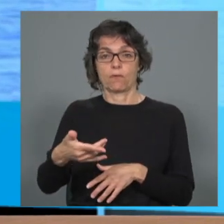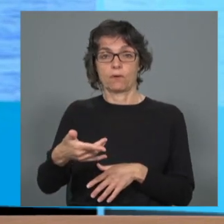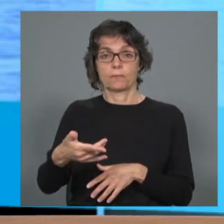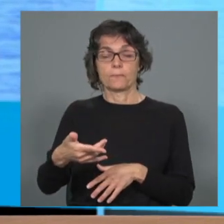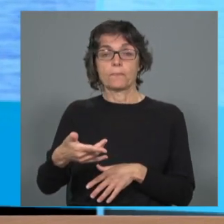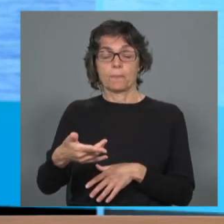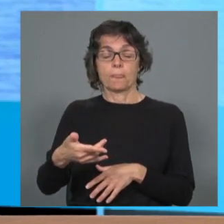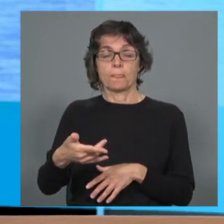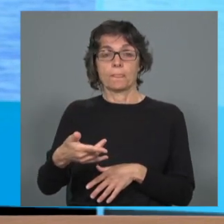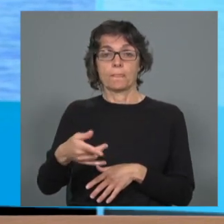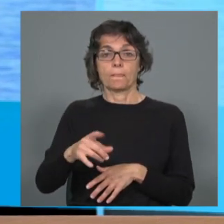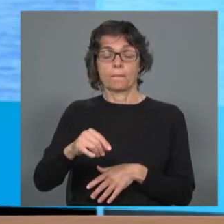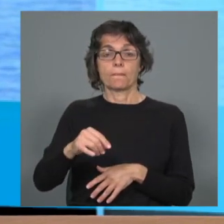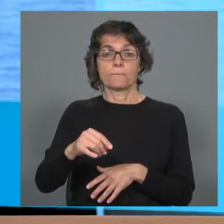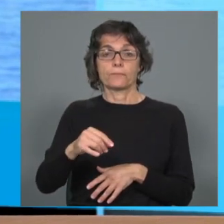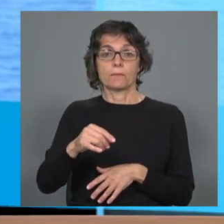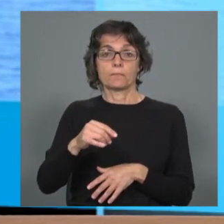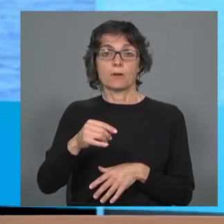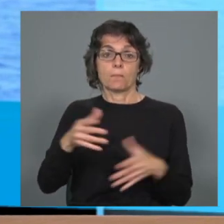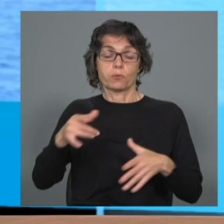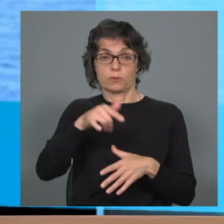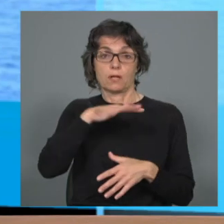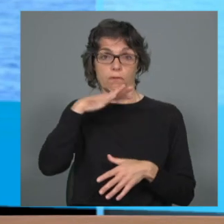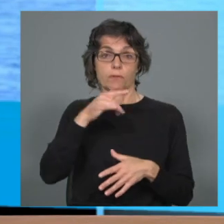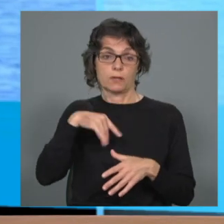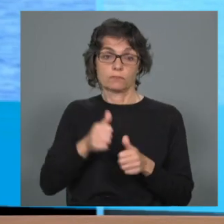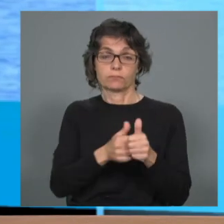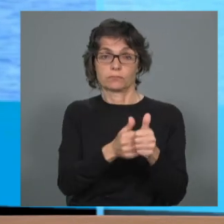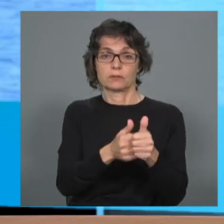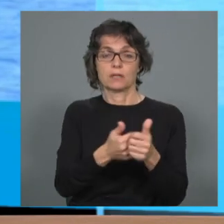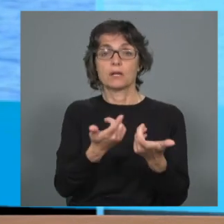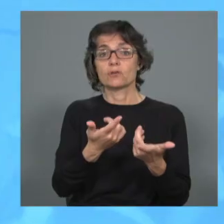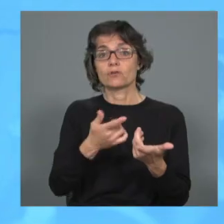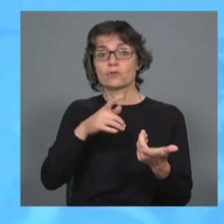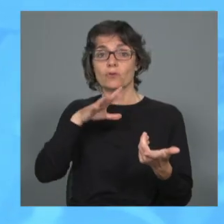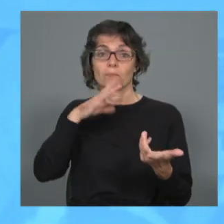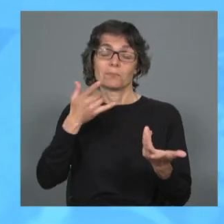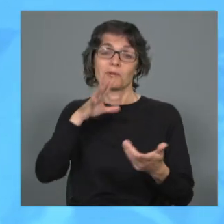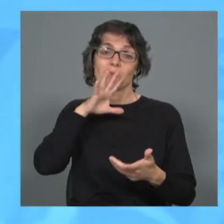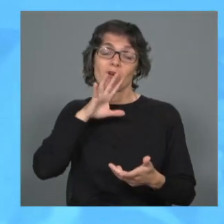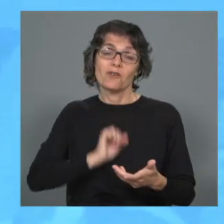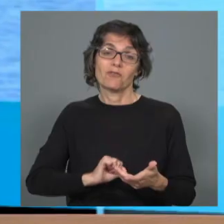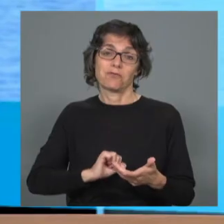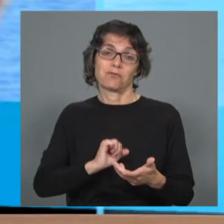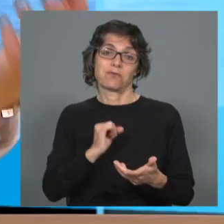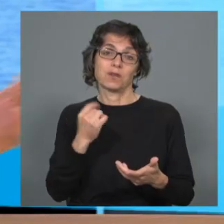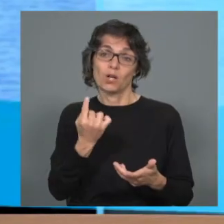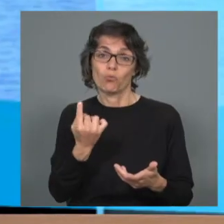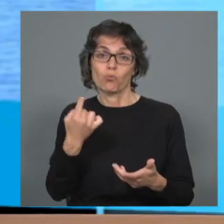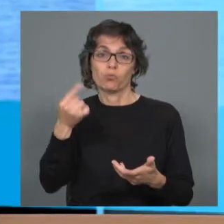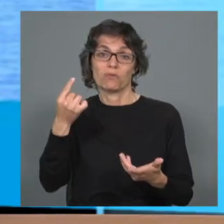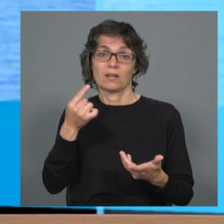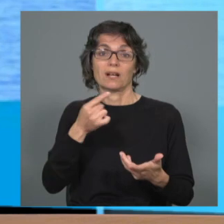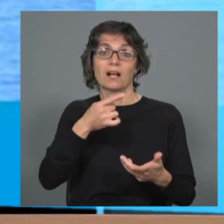que acompanhamos, mas muitas das que acompanhamos, são filhas únicas de filhos únicos e, portanto, na verdade não